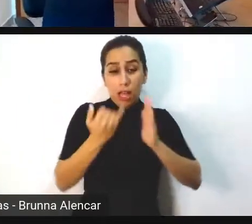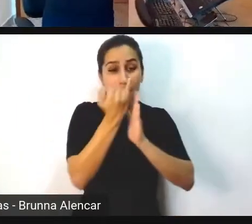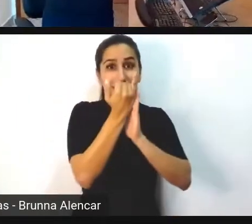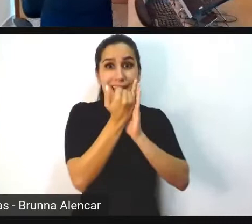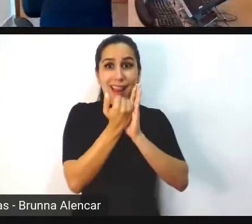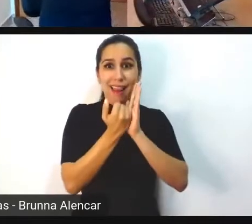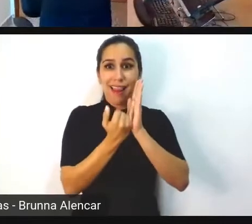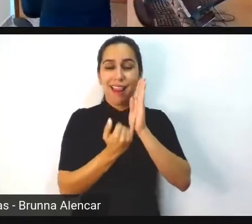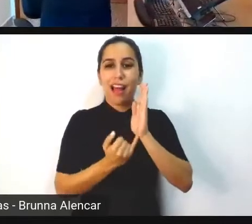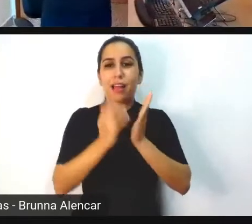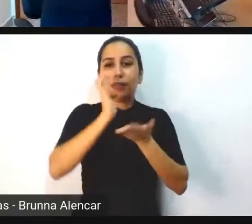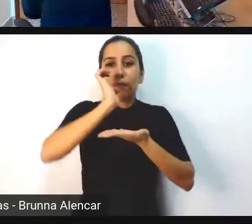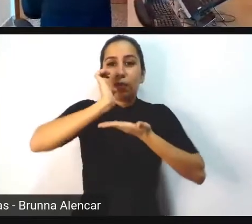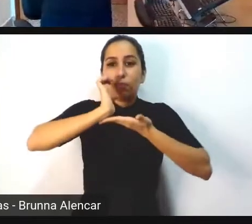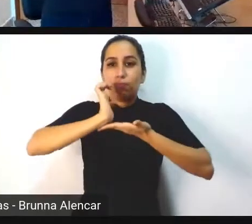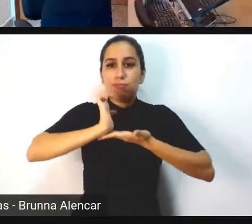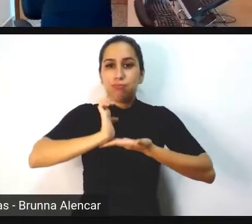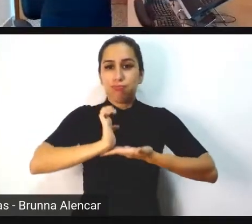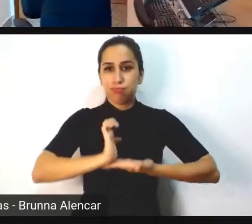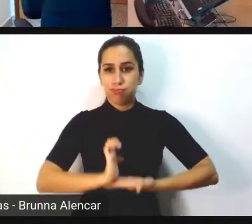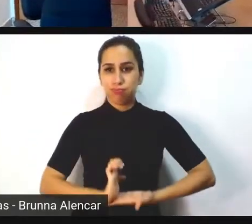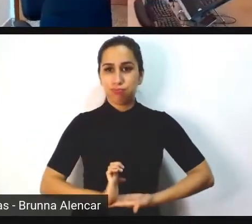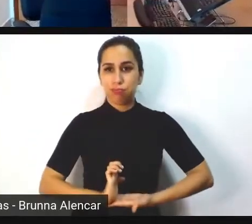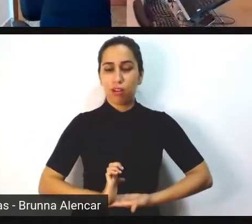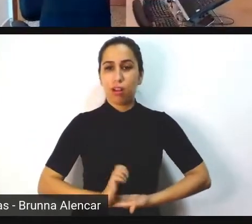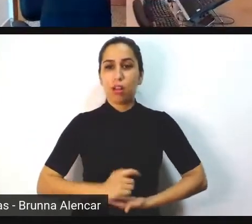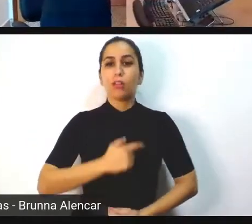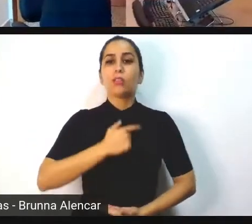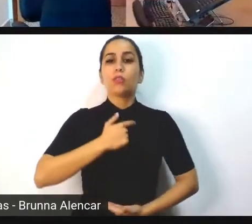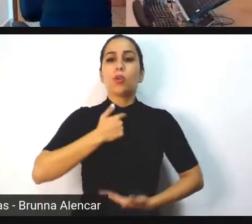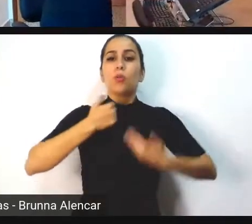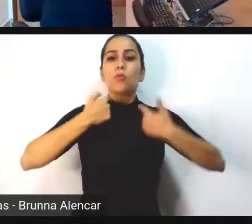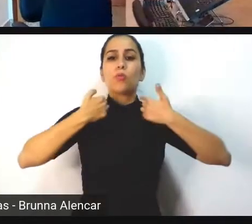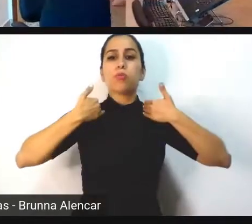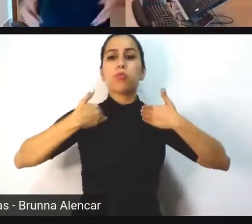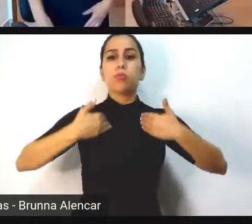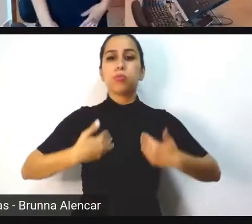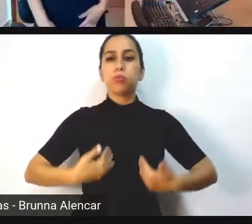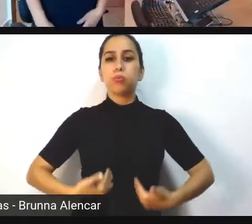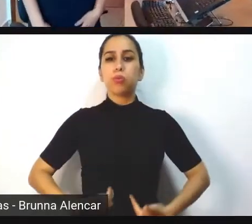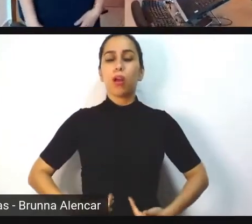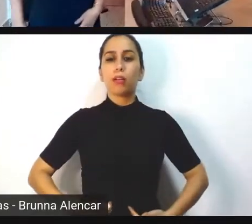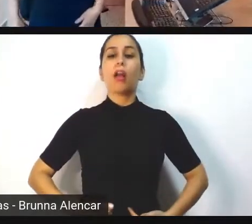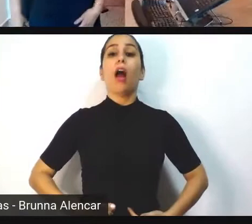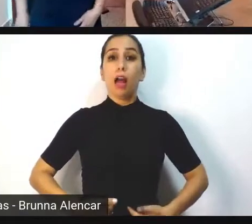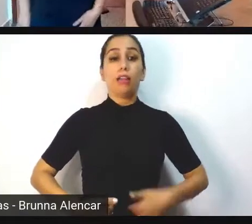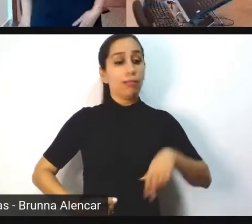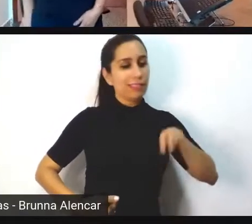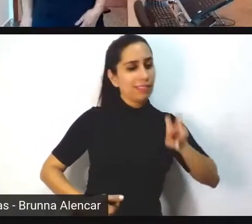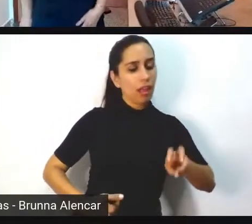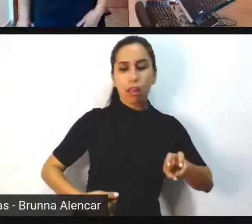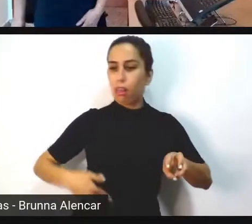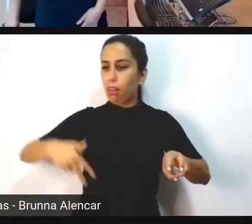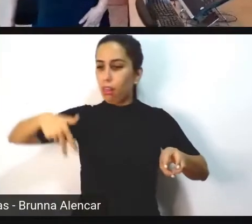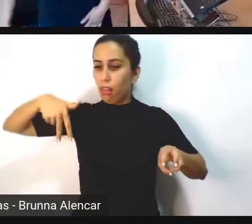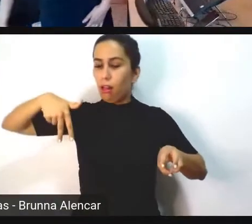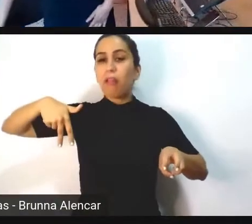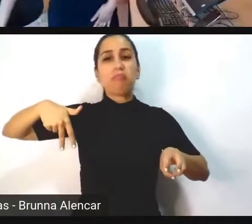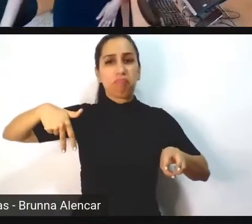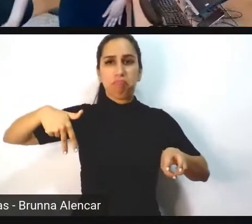lordose, isso faz da cadeira um parâmetro de que ela é uma boa cadeira,